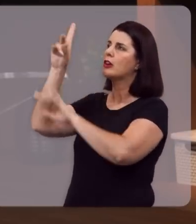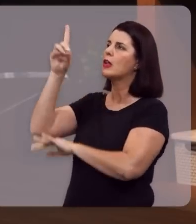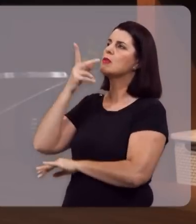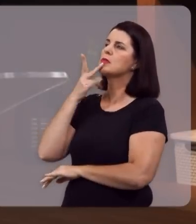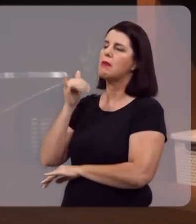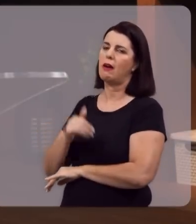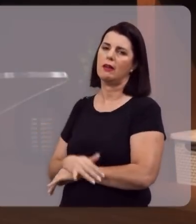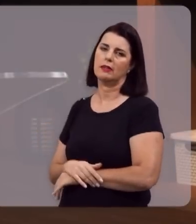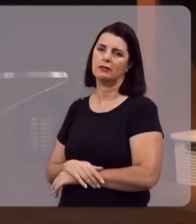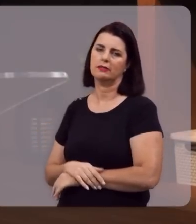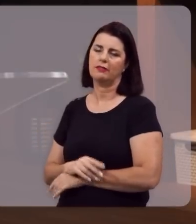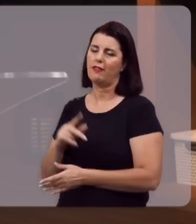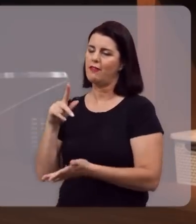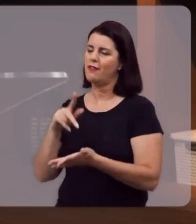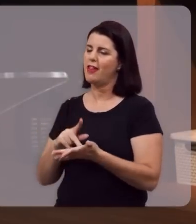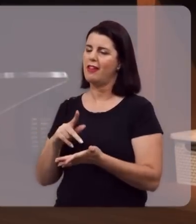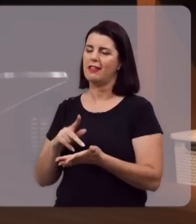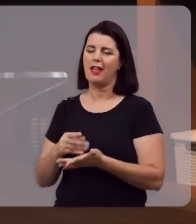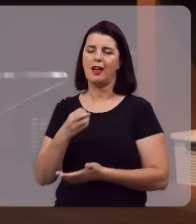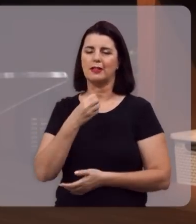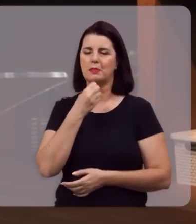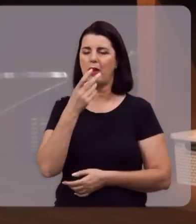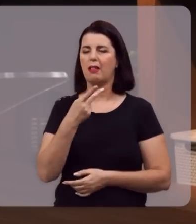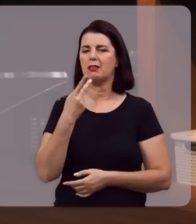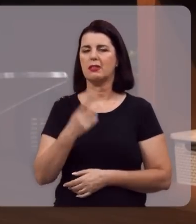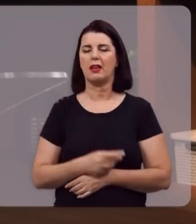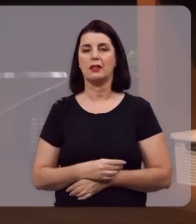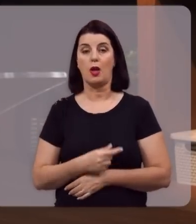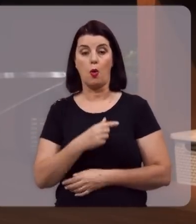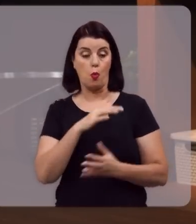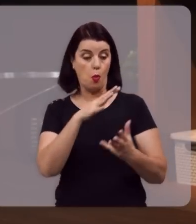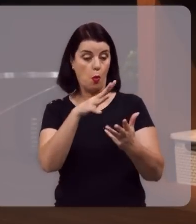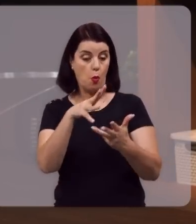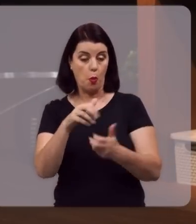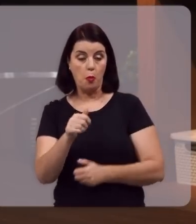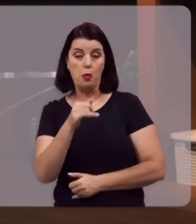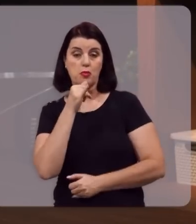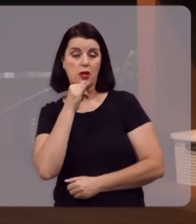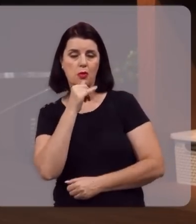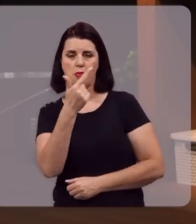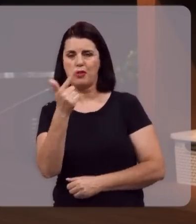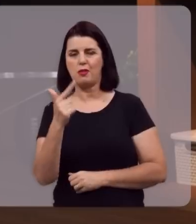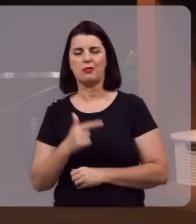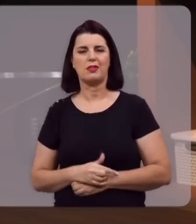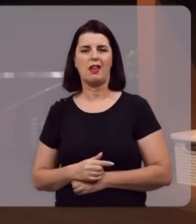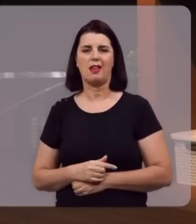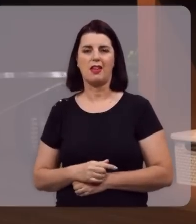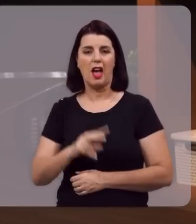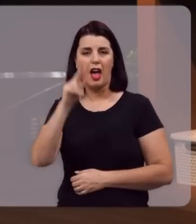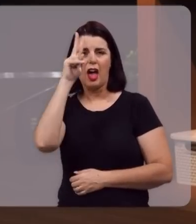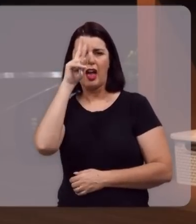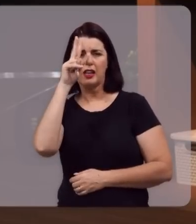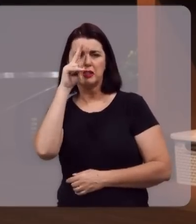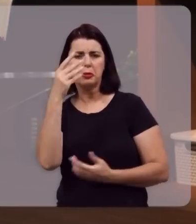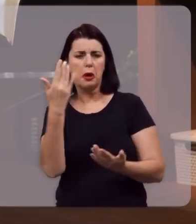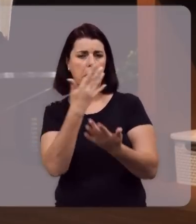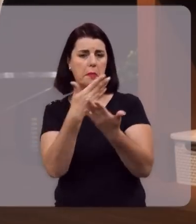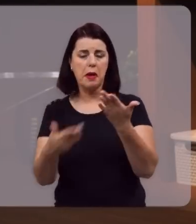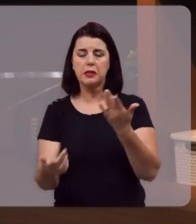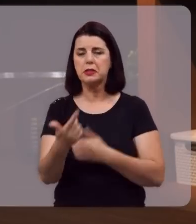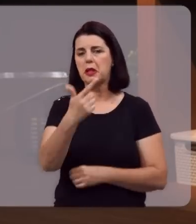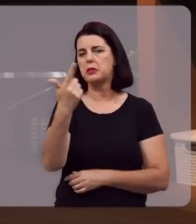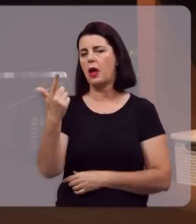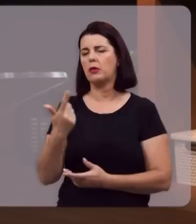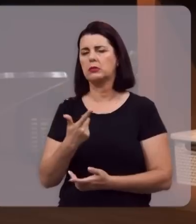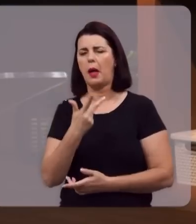bendita, que verdade preciosa. O mundo não está à deriva, a história não está sem rumo. Por mais estranho